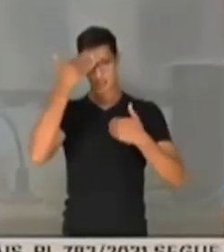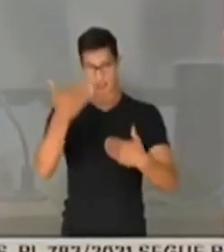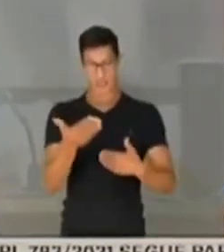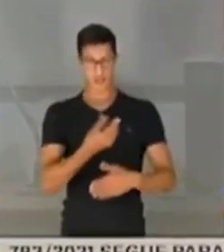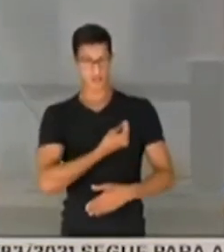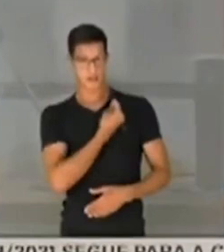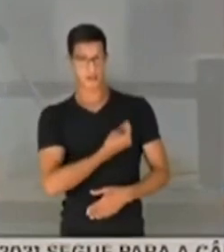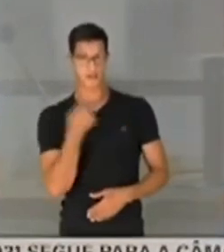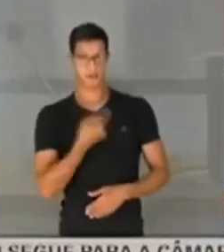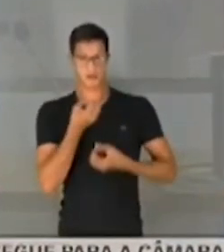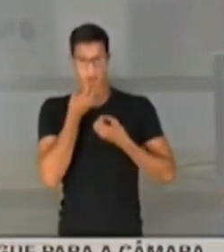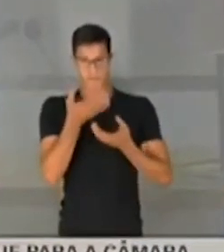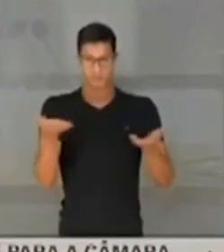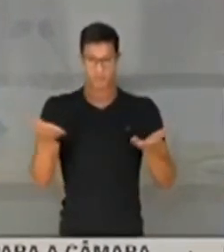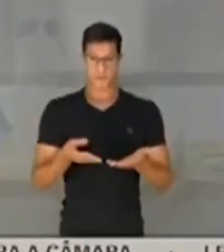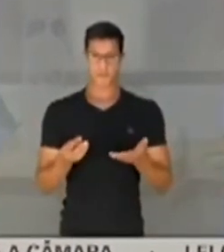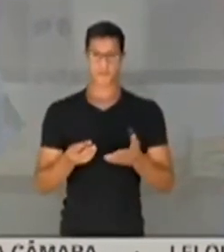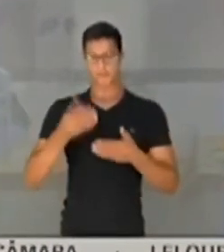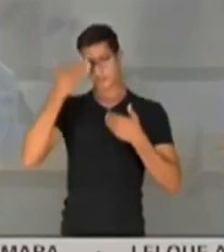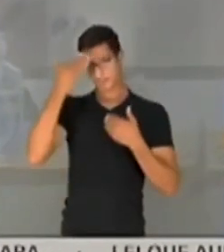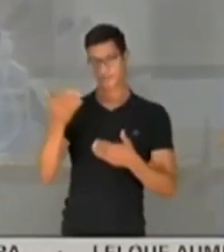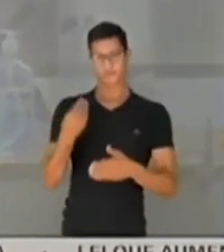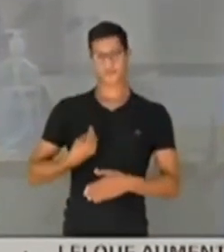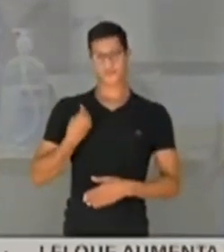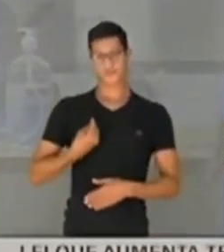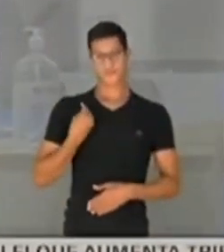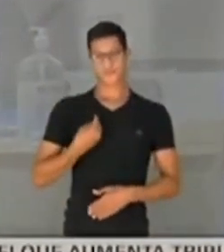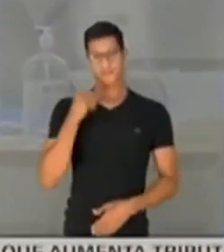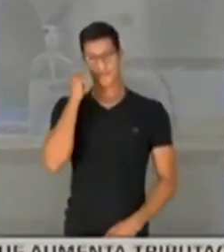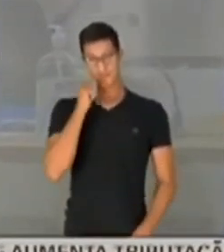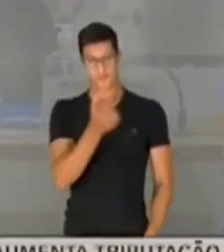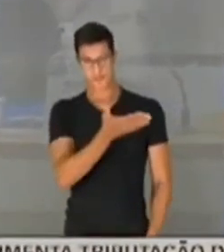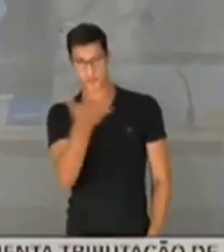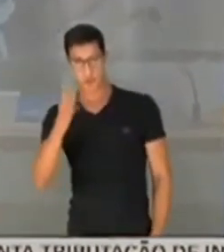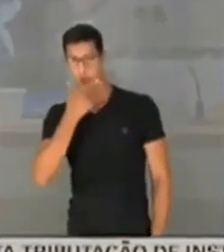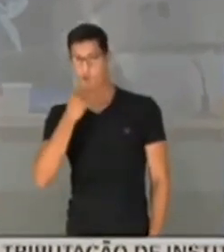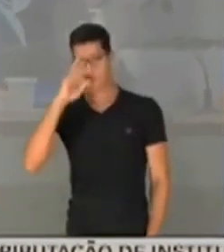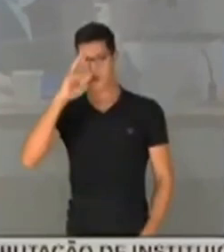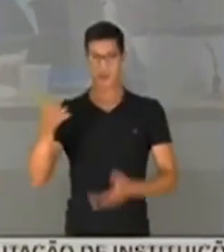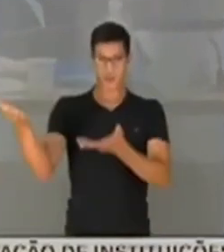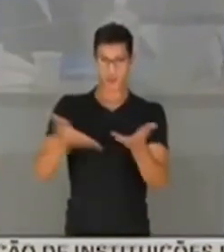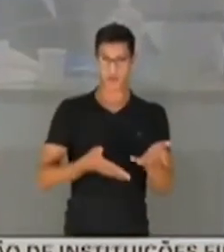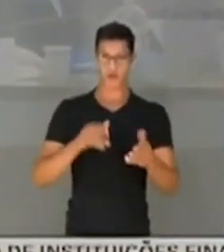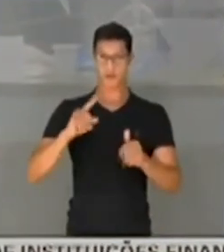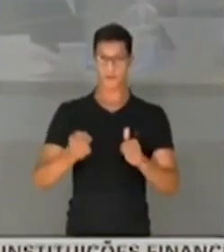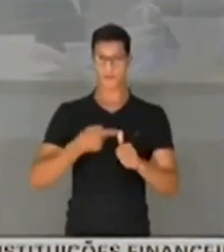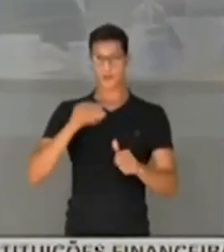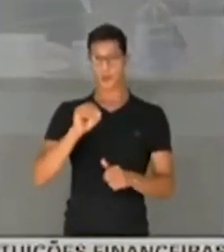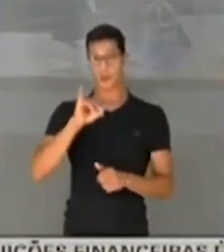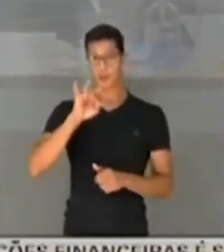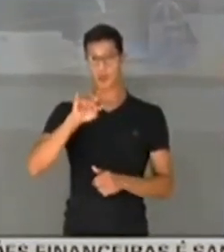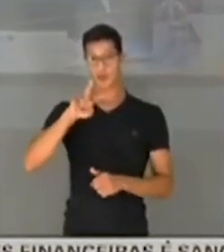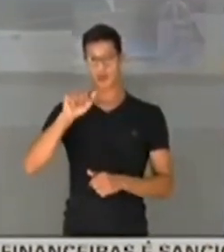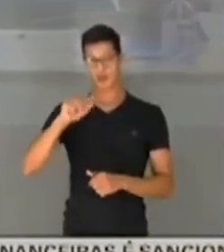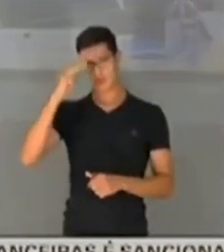a presença do nosso depoente de hoje, agradeço a presença de todos, convoco para a primeira oitiva a ser